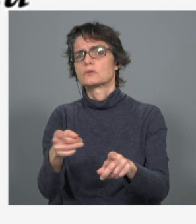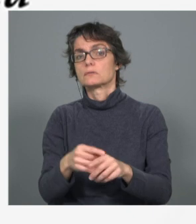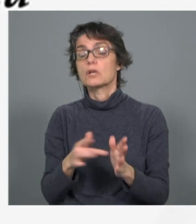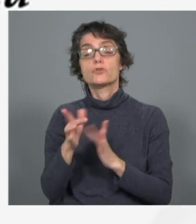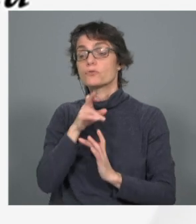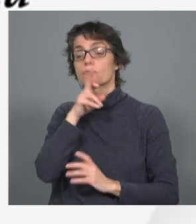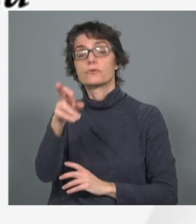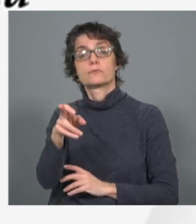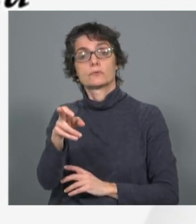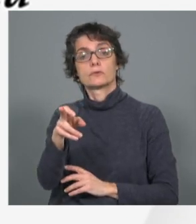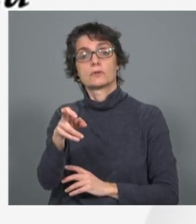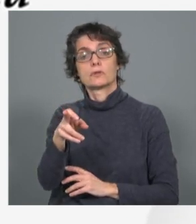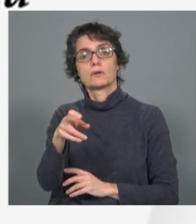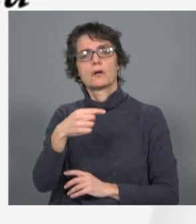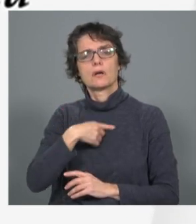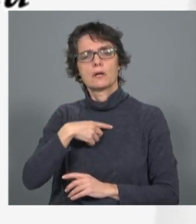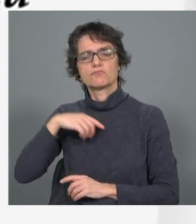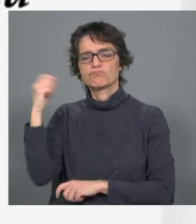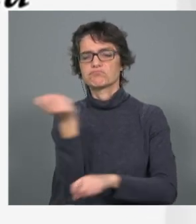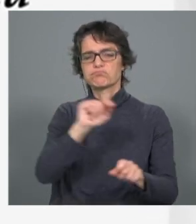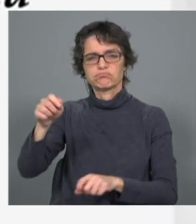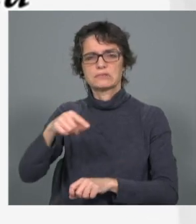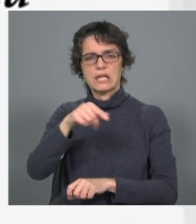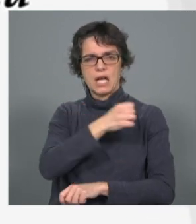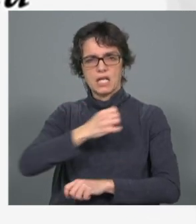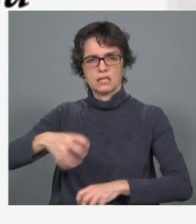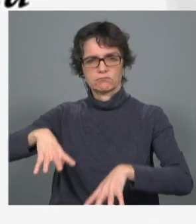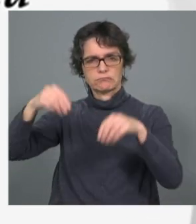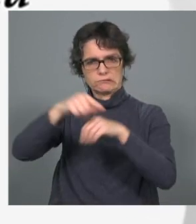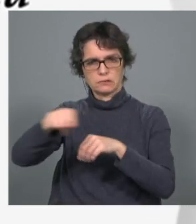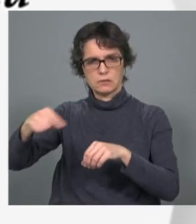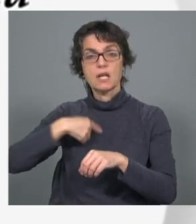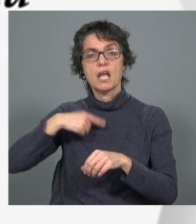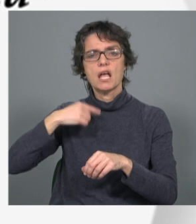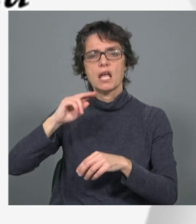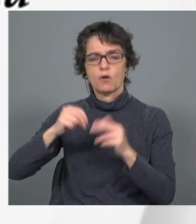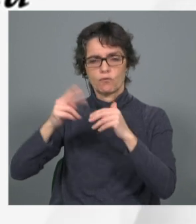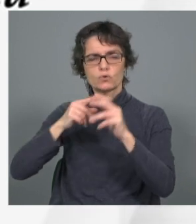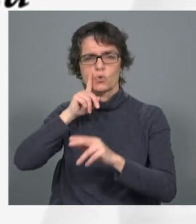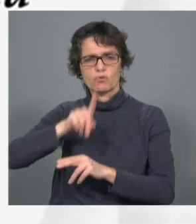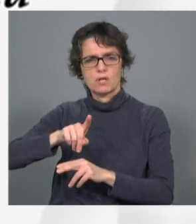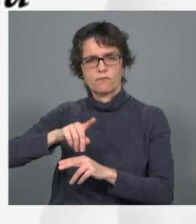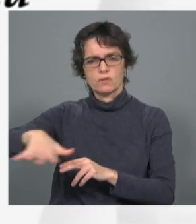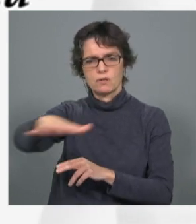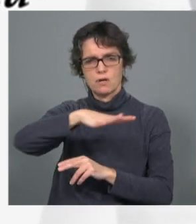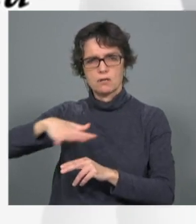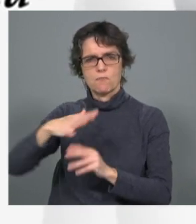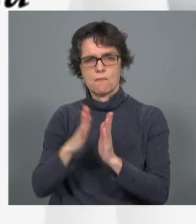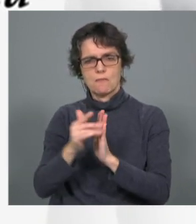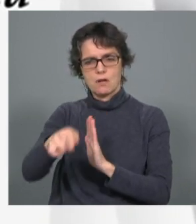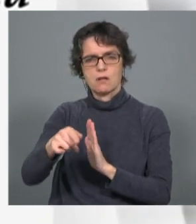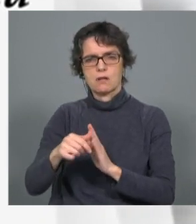respondeu-lhes: Destruí este templo e em 3 dias o levantarei. Disseram os